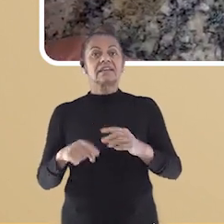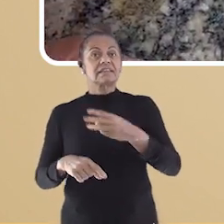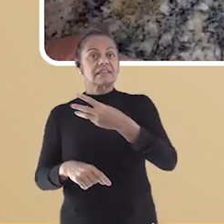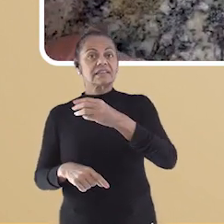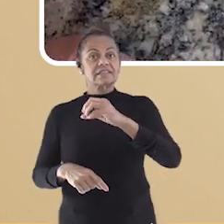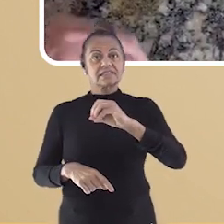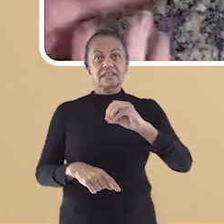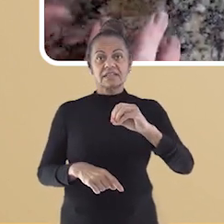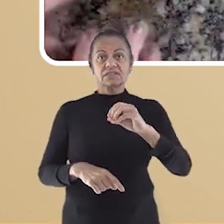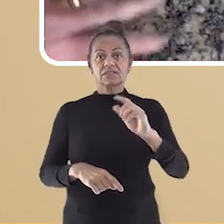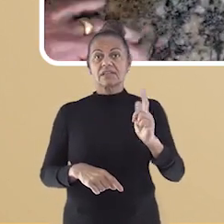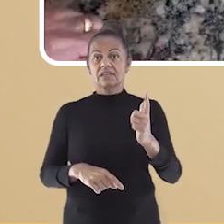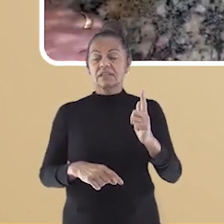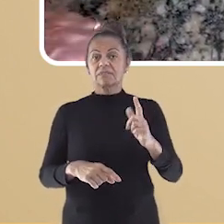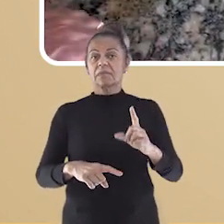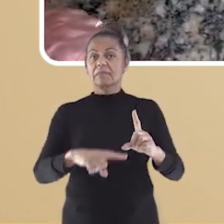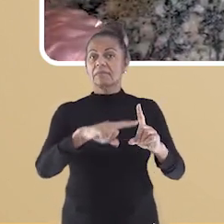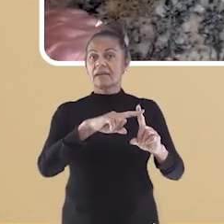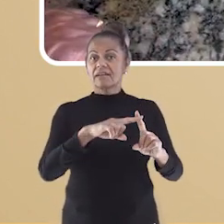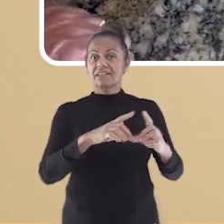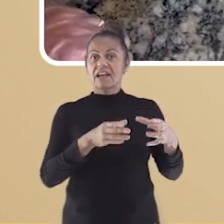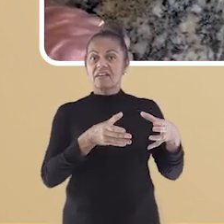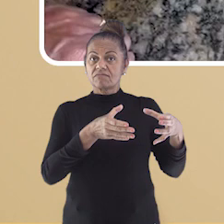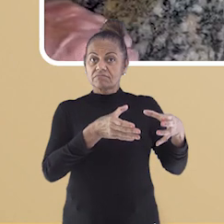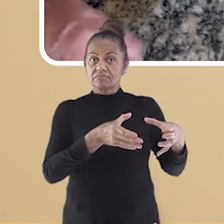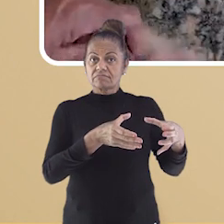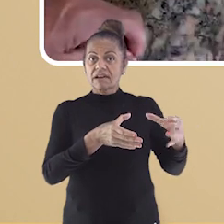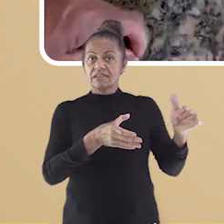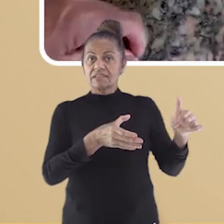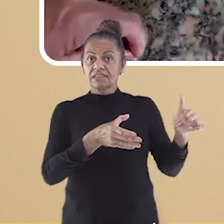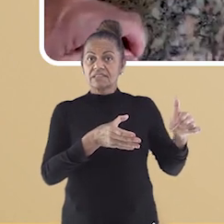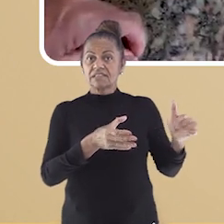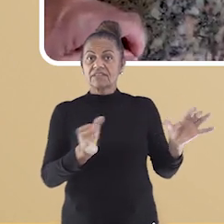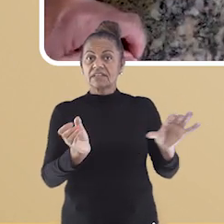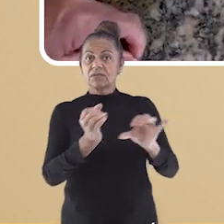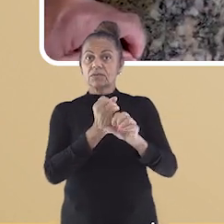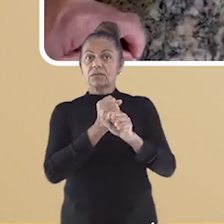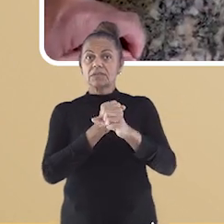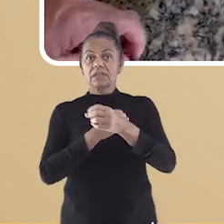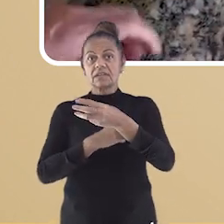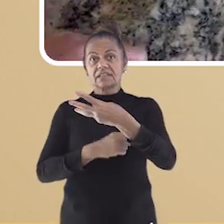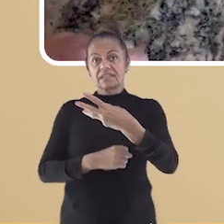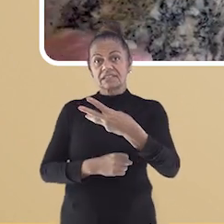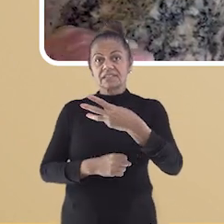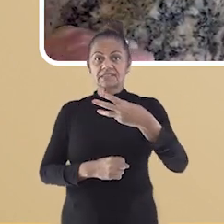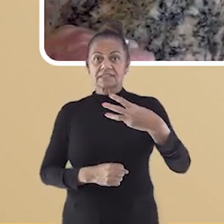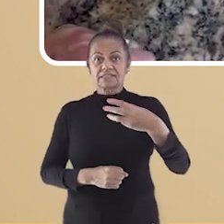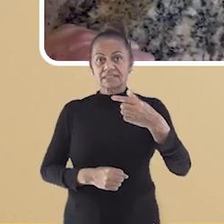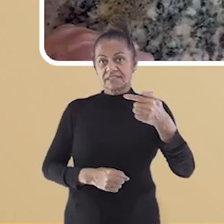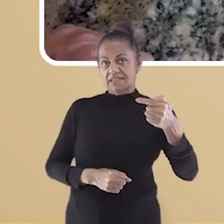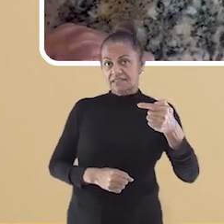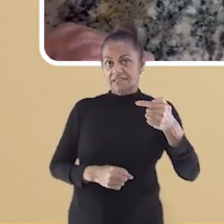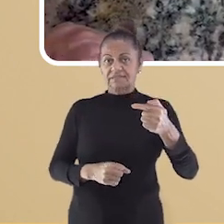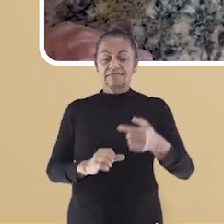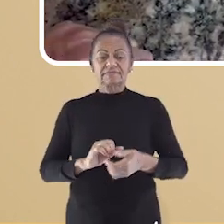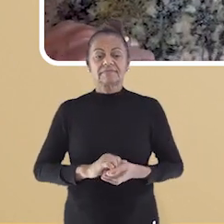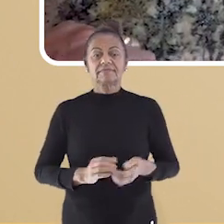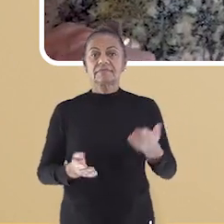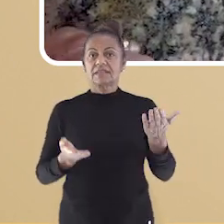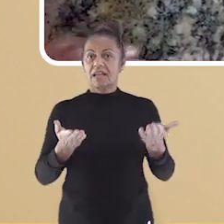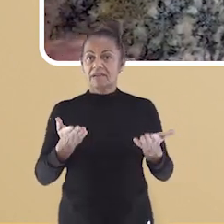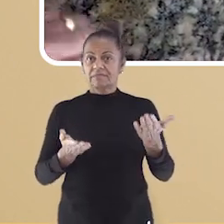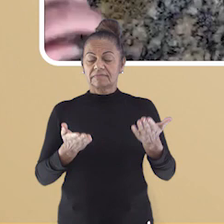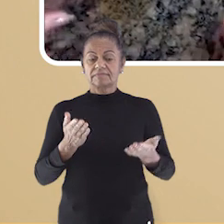vasilha. 300 gramas de amido de milho mais 37 gramas da vasilha vai dar um total de 337 gramas